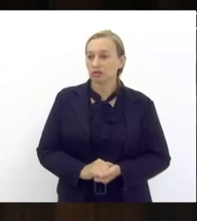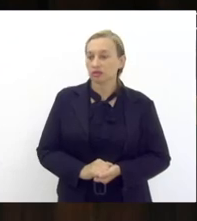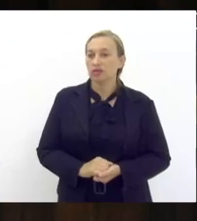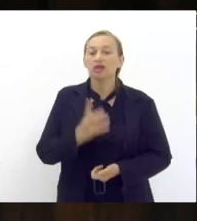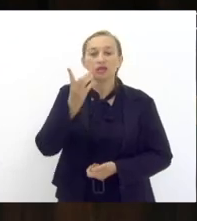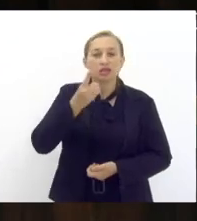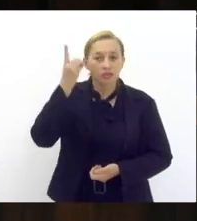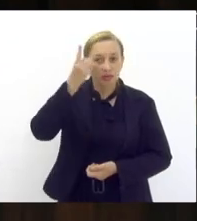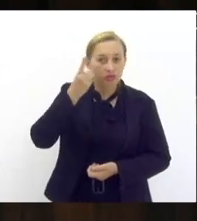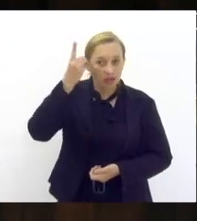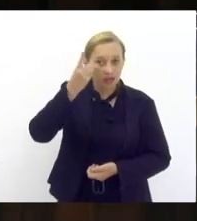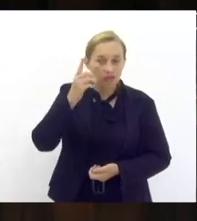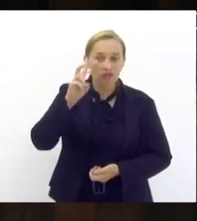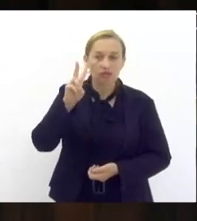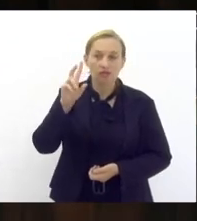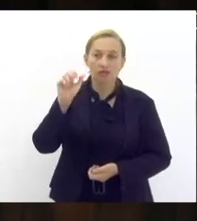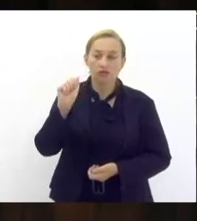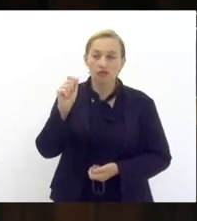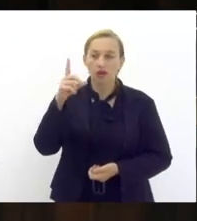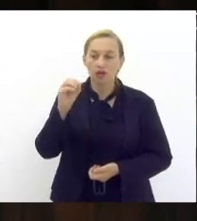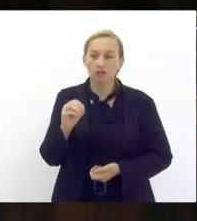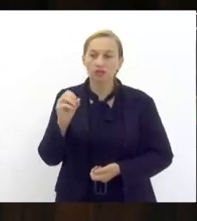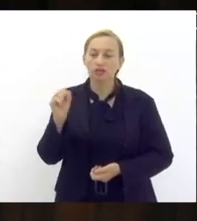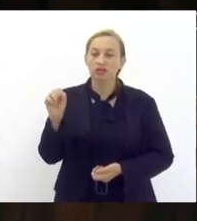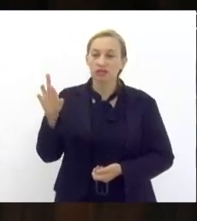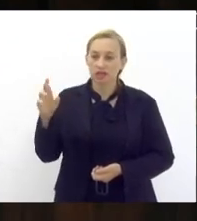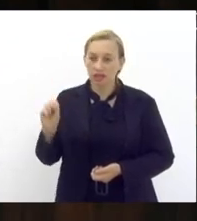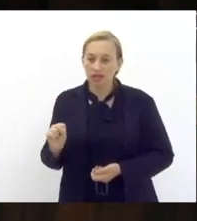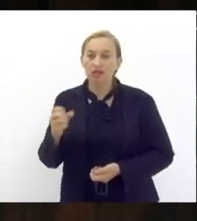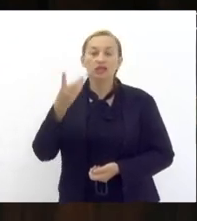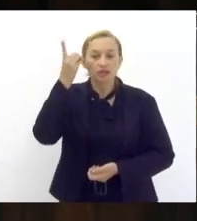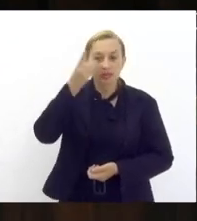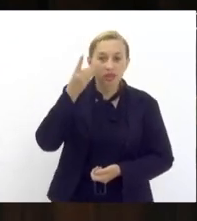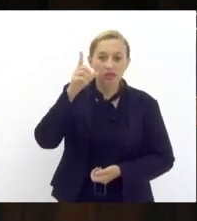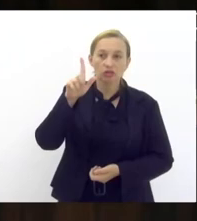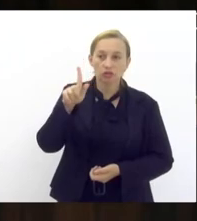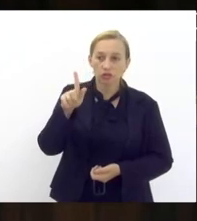deputado Valdo Ceasa, deputado Douglas Ruas,